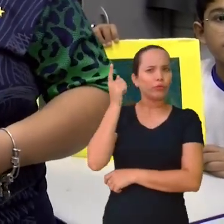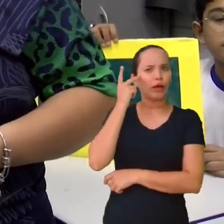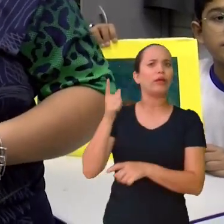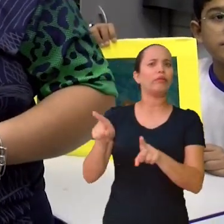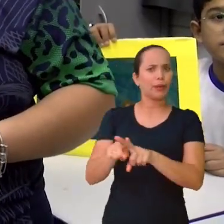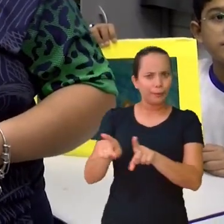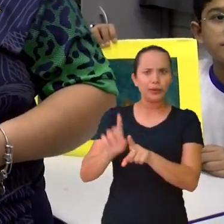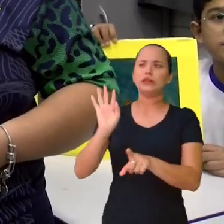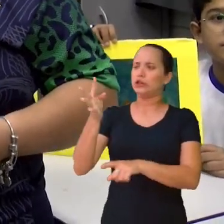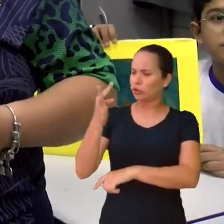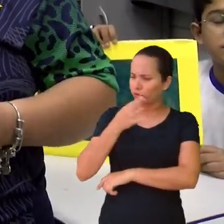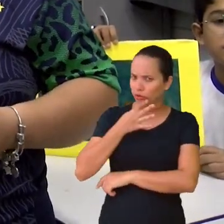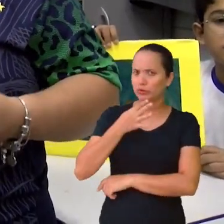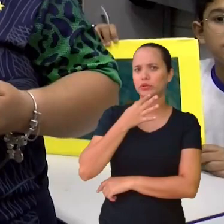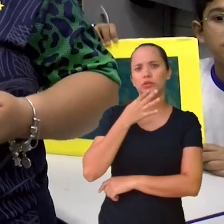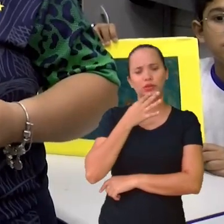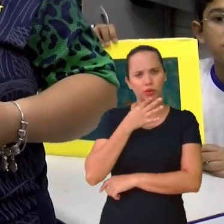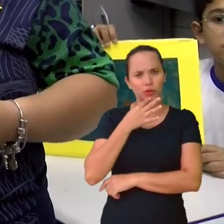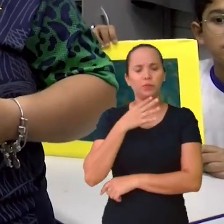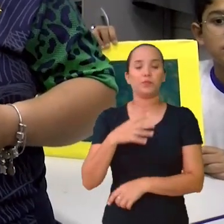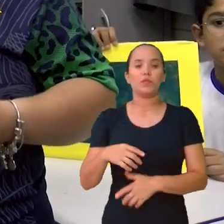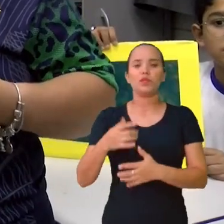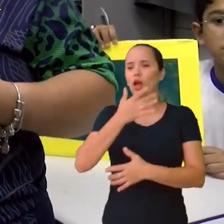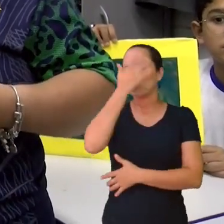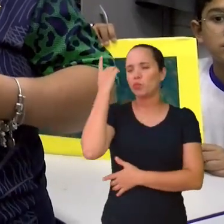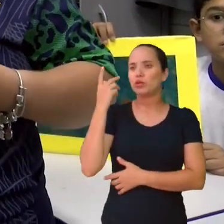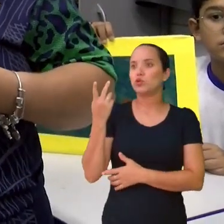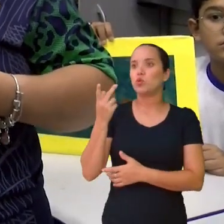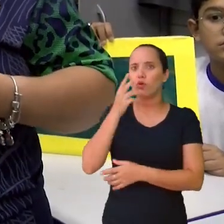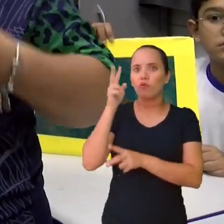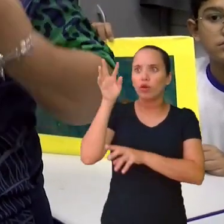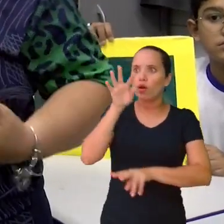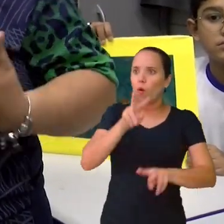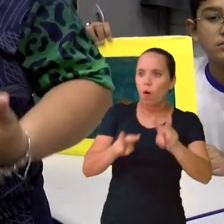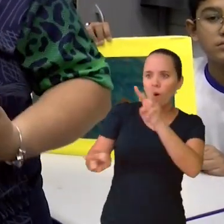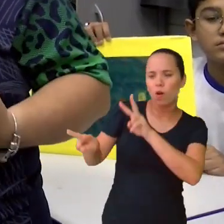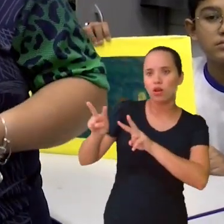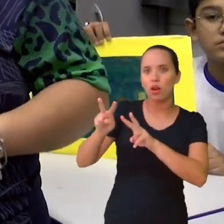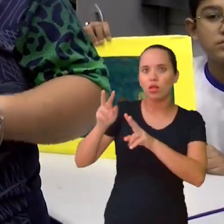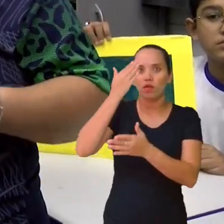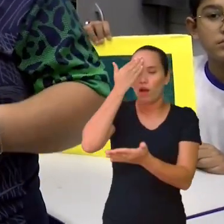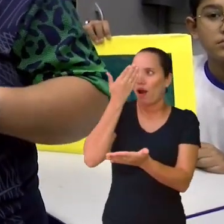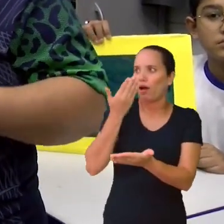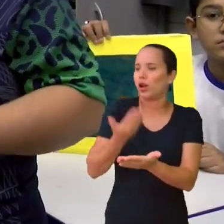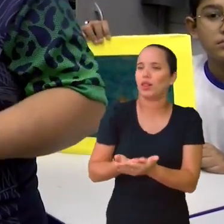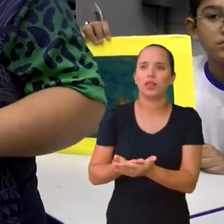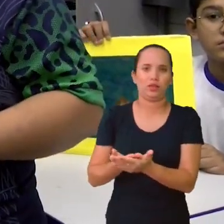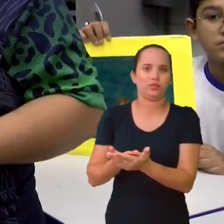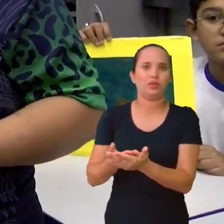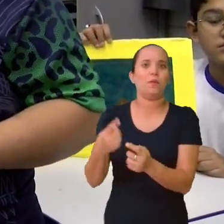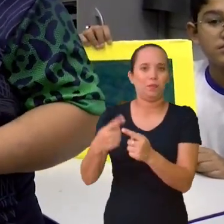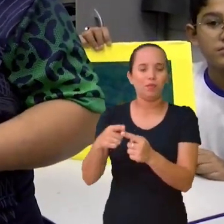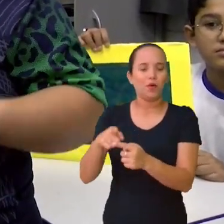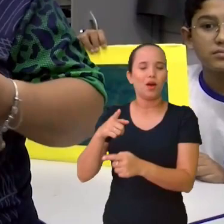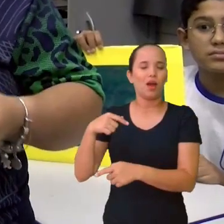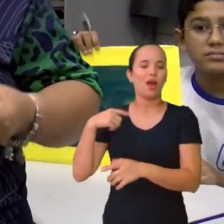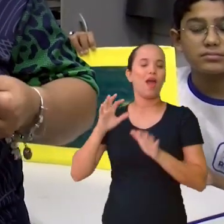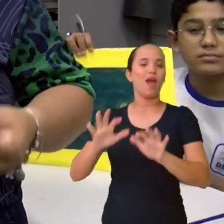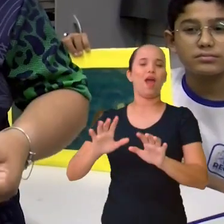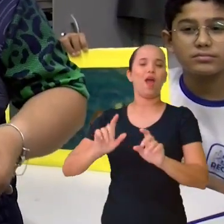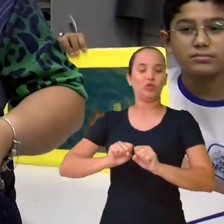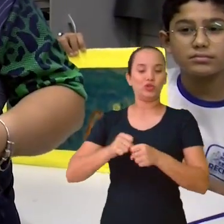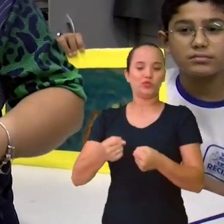que já foram, assim, as pessoas assim, vocês assim, acreditam, porque é esse o trabalho que a gente faz, é